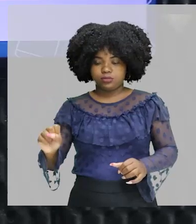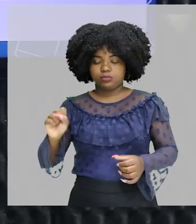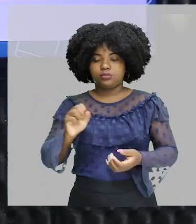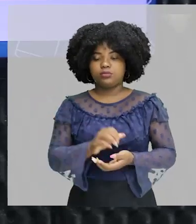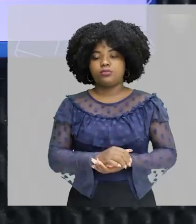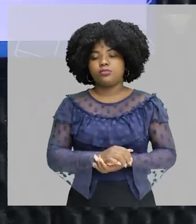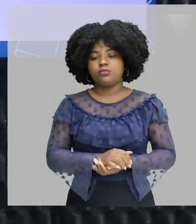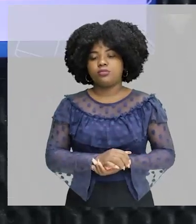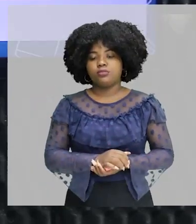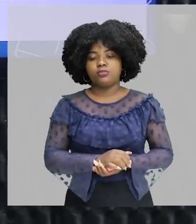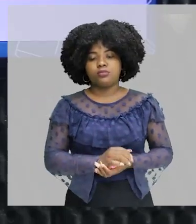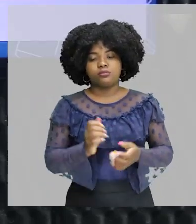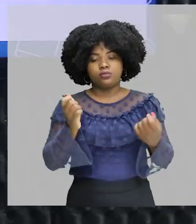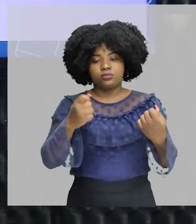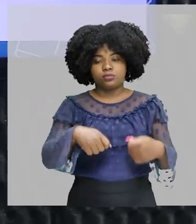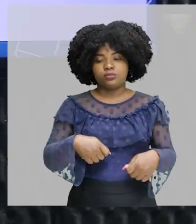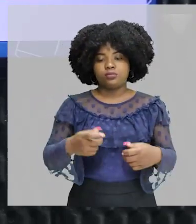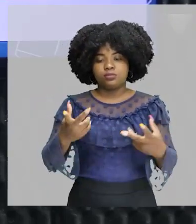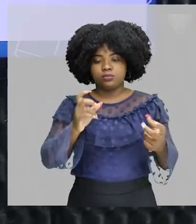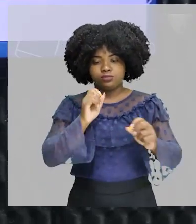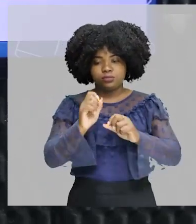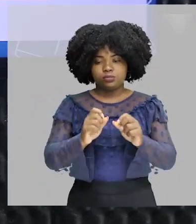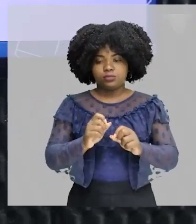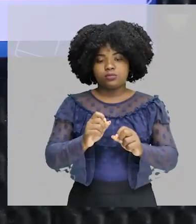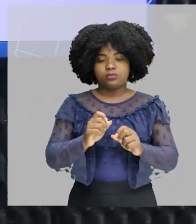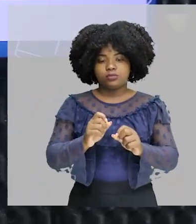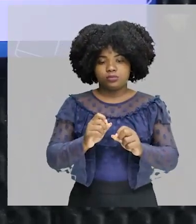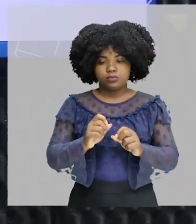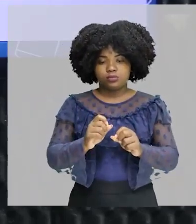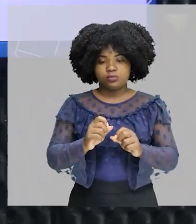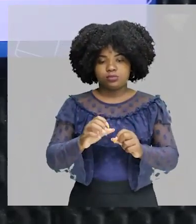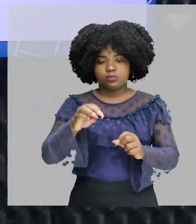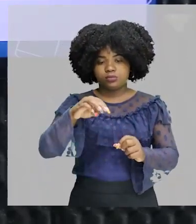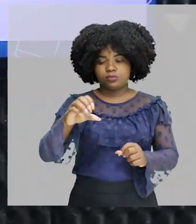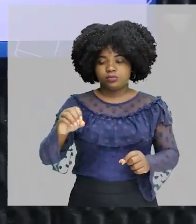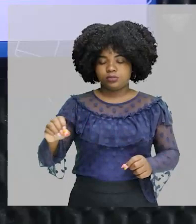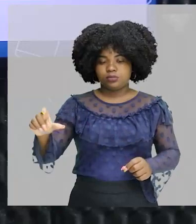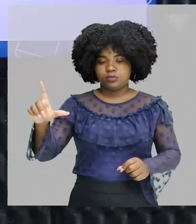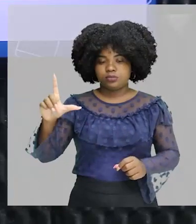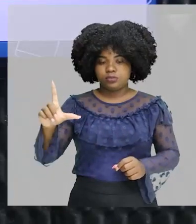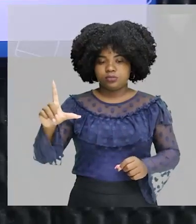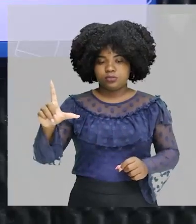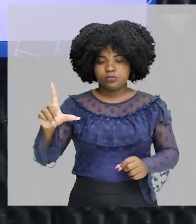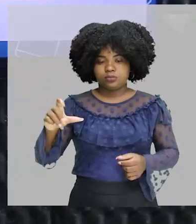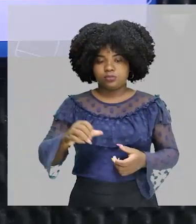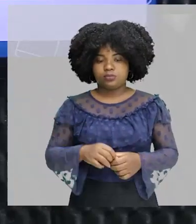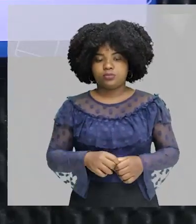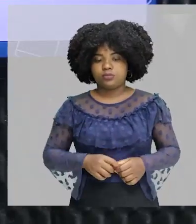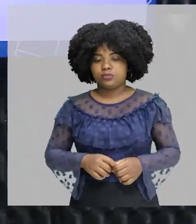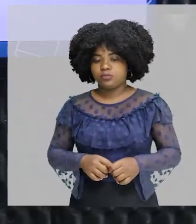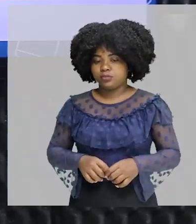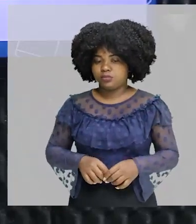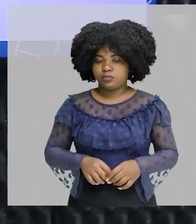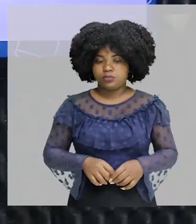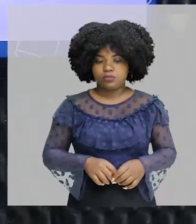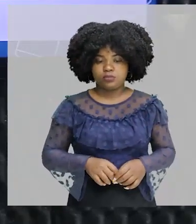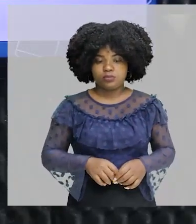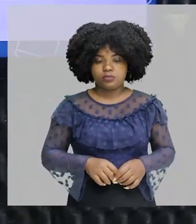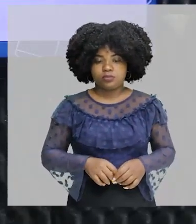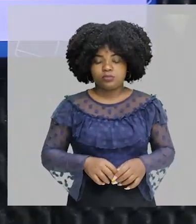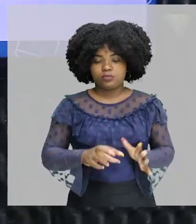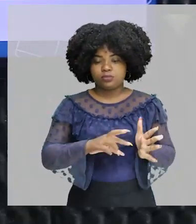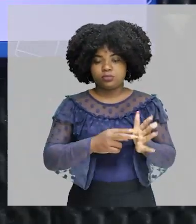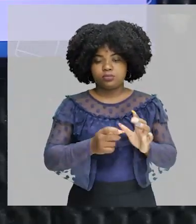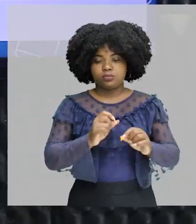falar em massa molar. E massa molar, molar vem de mol. O mol é a